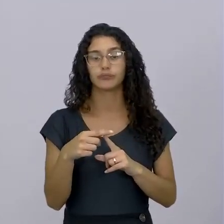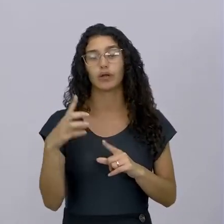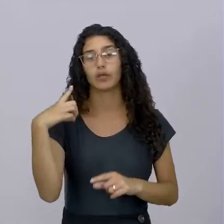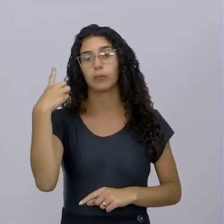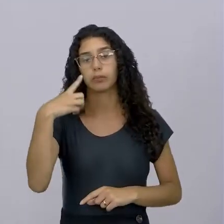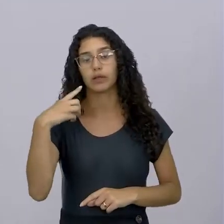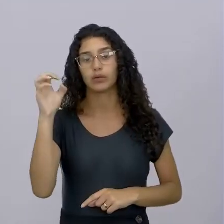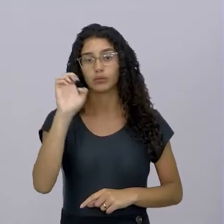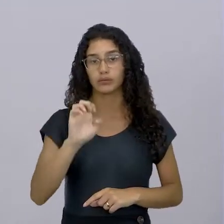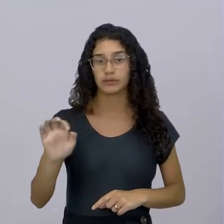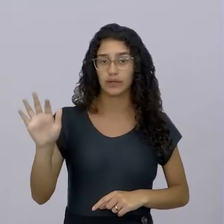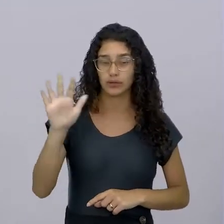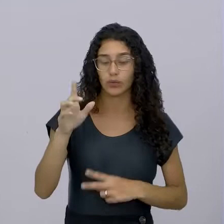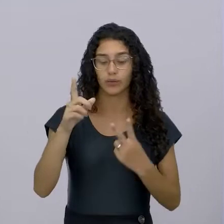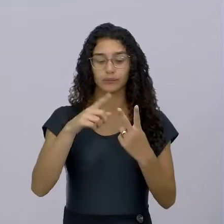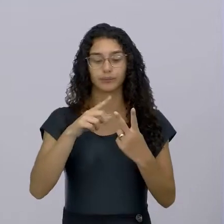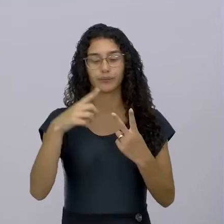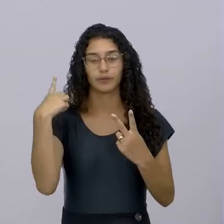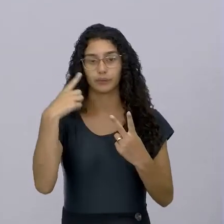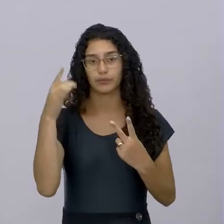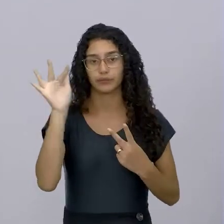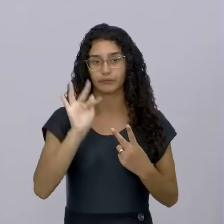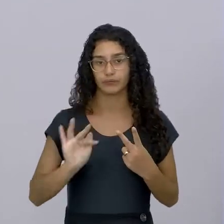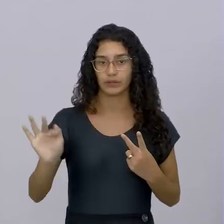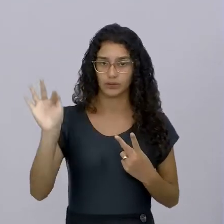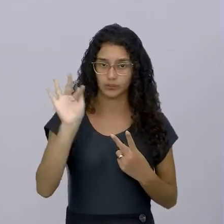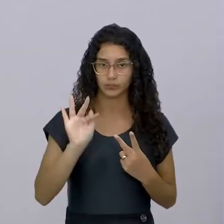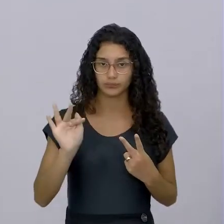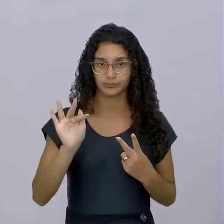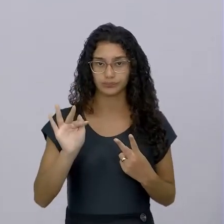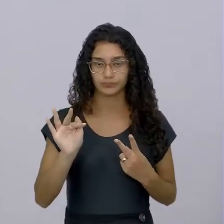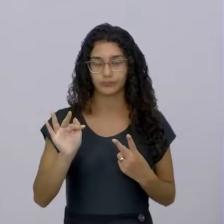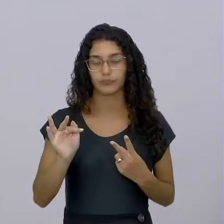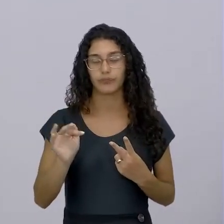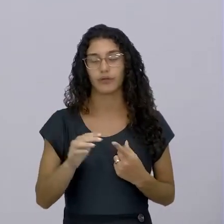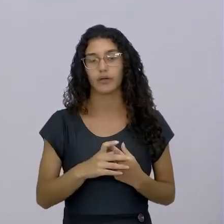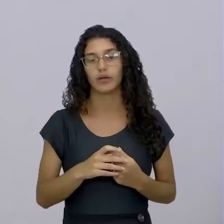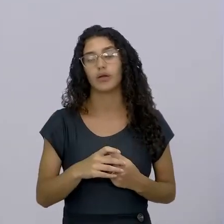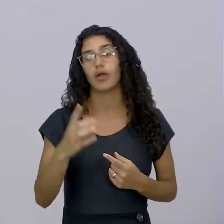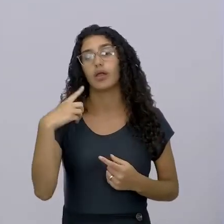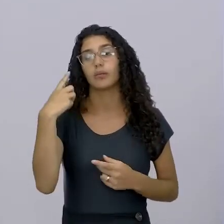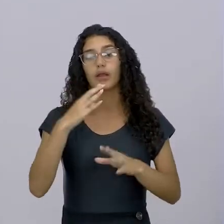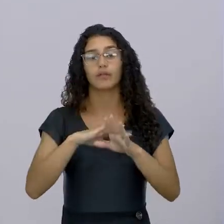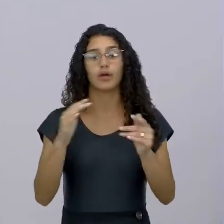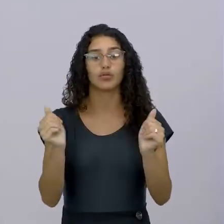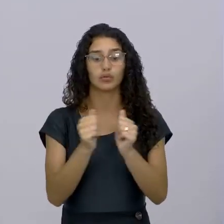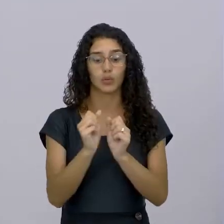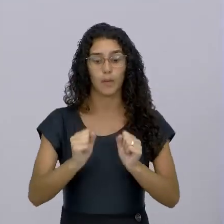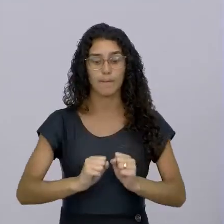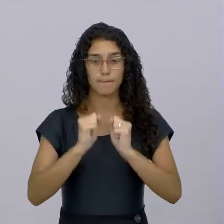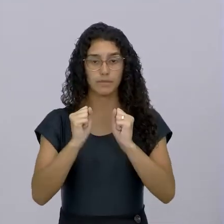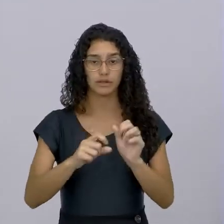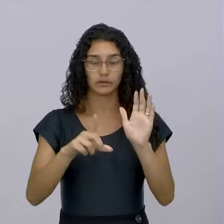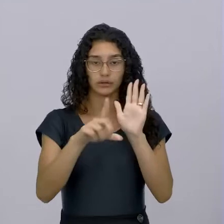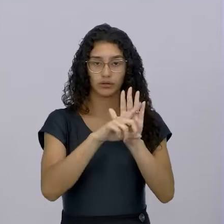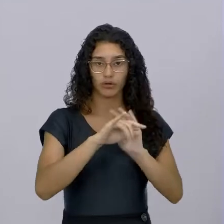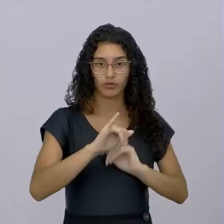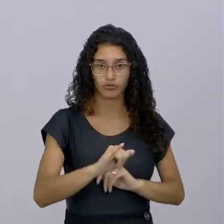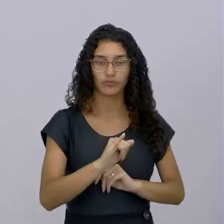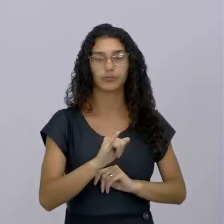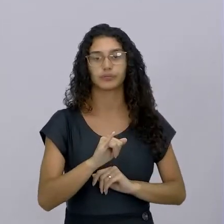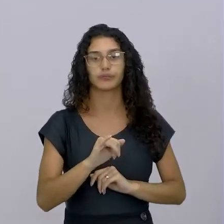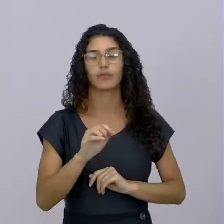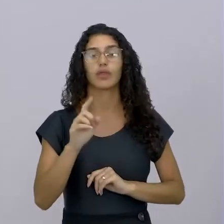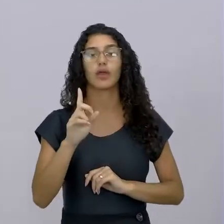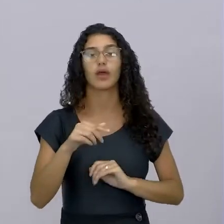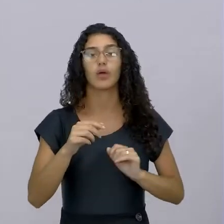deputado estadual e o deputado federal. Os deputados, eles fazem parte do poder legislativo. Então,